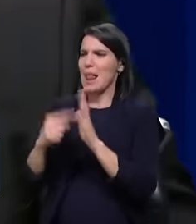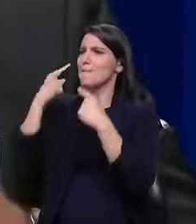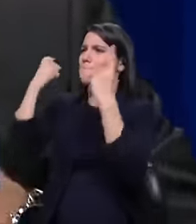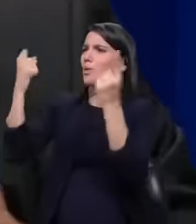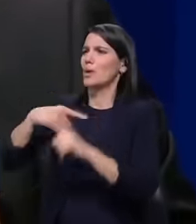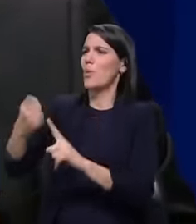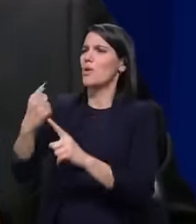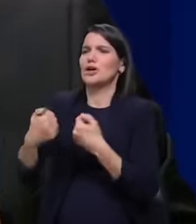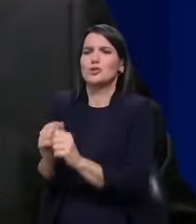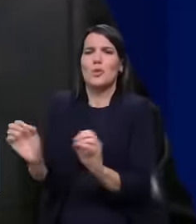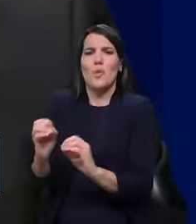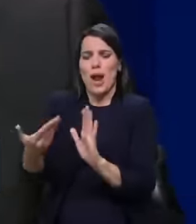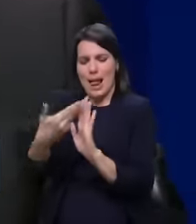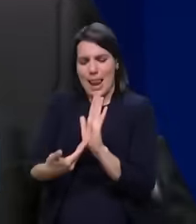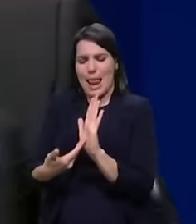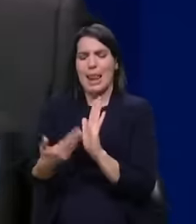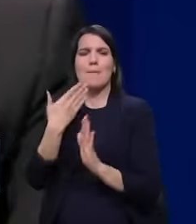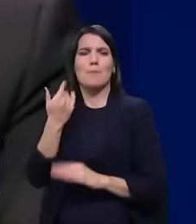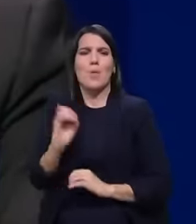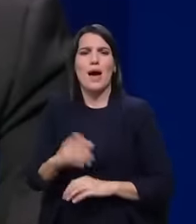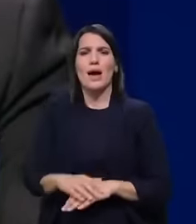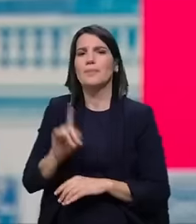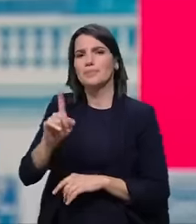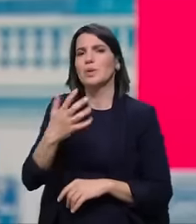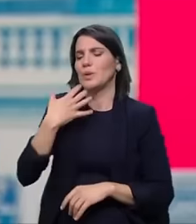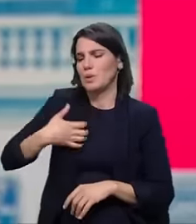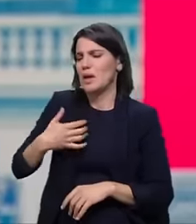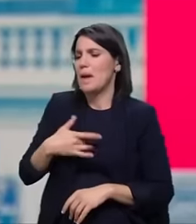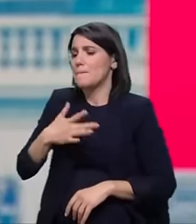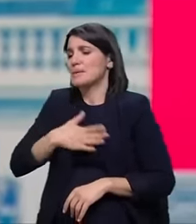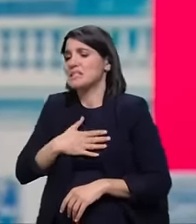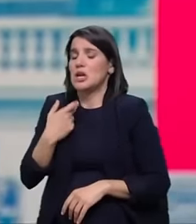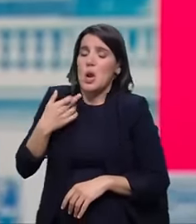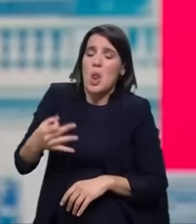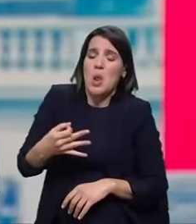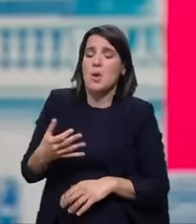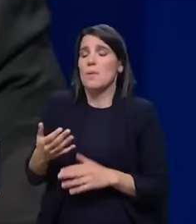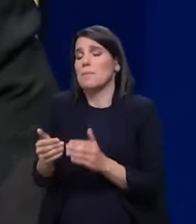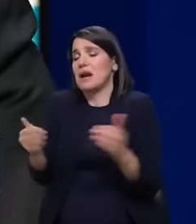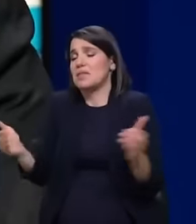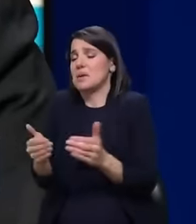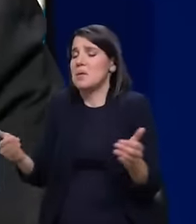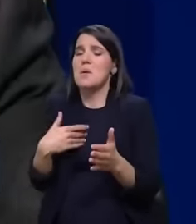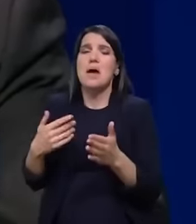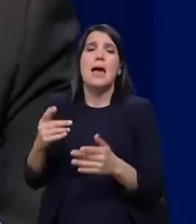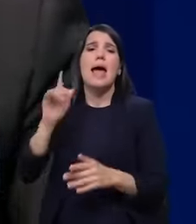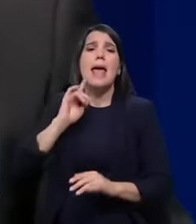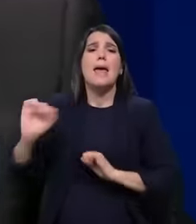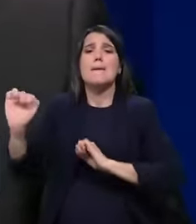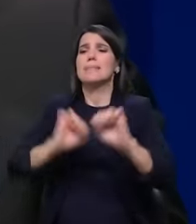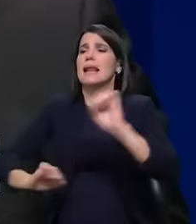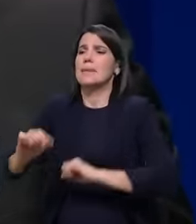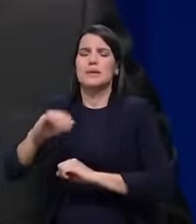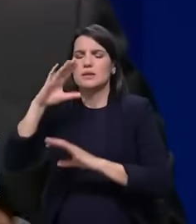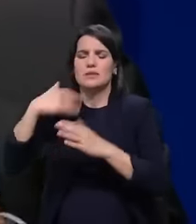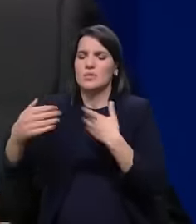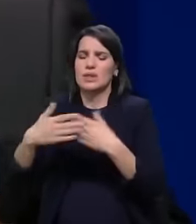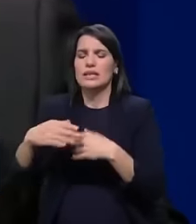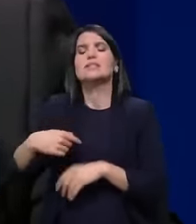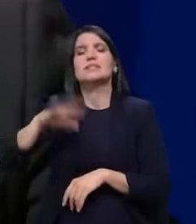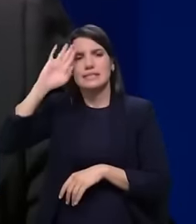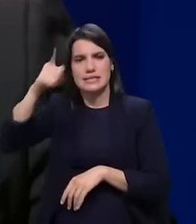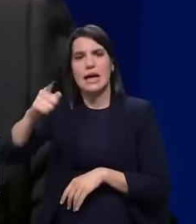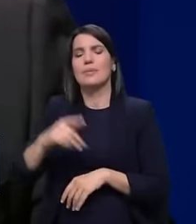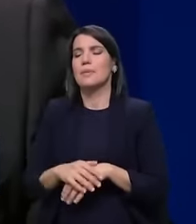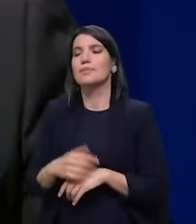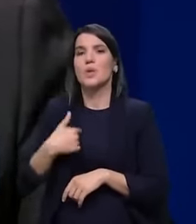esconder. Agora, há um orgulho que temos, Mariana Mortágua. Eu não sei se temos empresários, pequenos empresários, grandes, empregadas de limpeza, ainda bem que sabe. Há uma coisa que